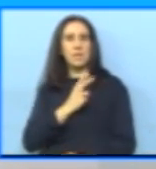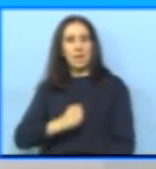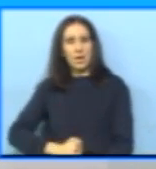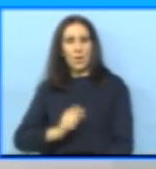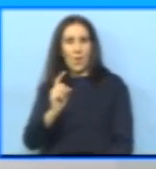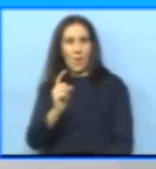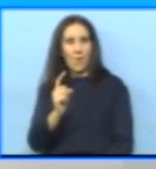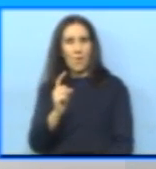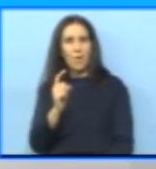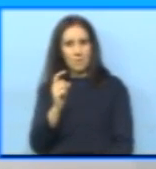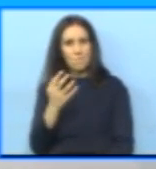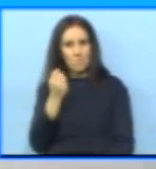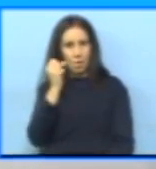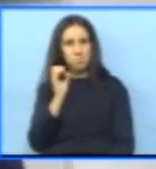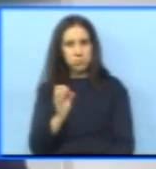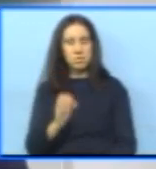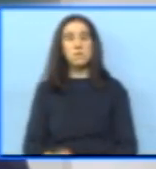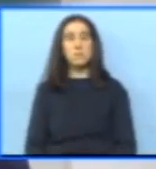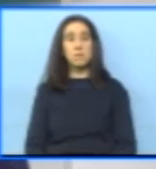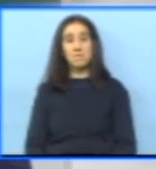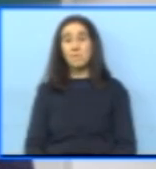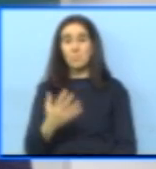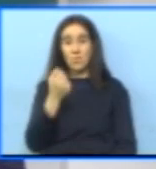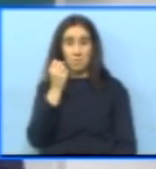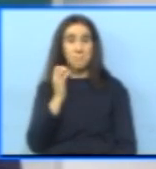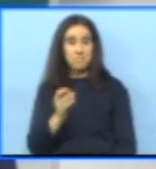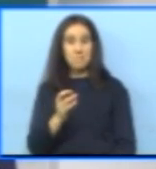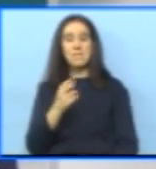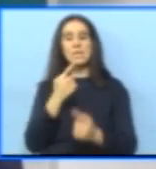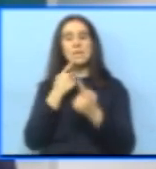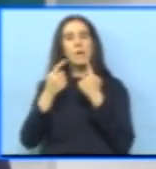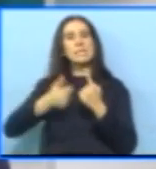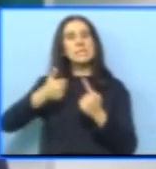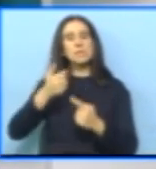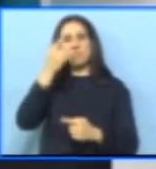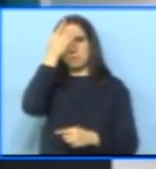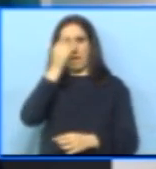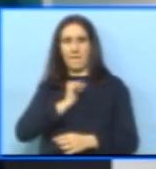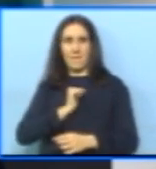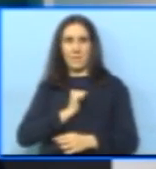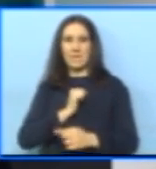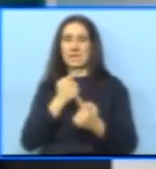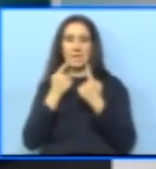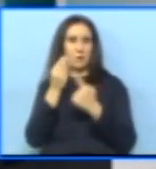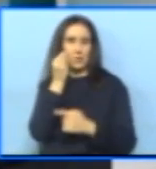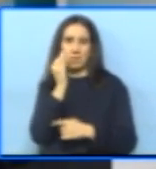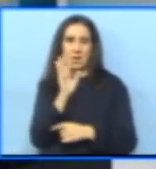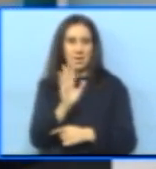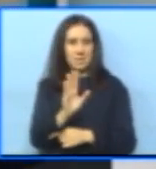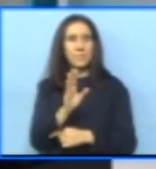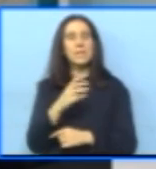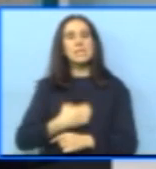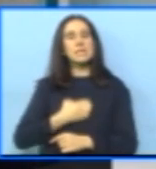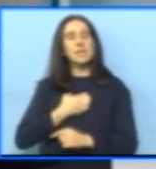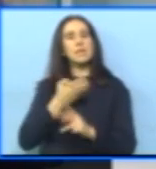o seu espaço? Conquista o seu espaço e é um diálogo fundamental e, do meu ponto de vista, como todos os diálogos o devem ser, em dois